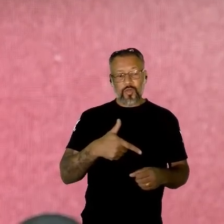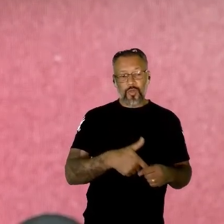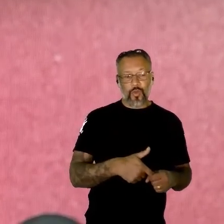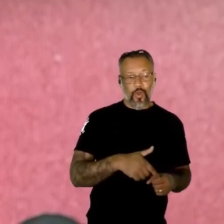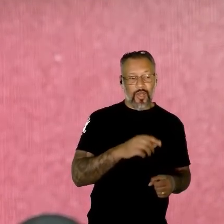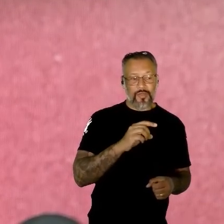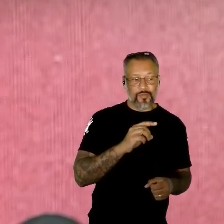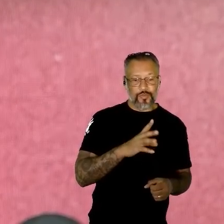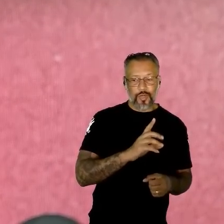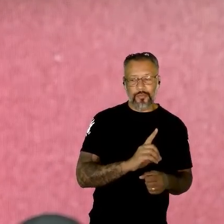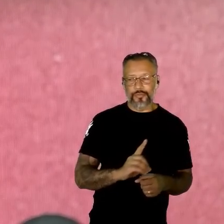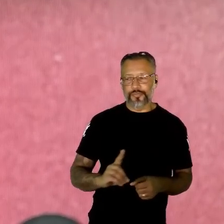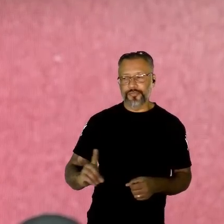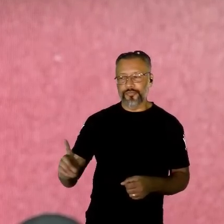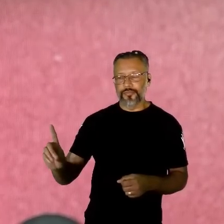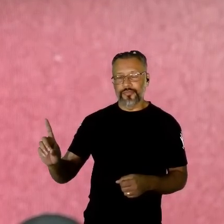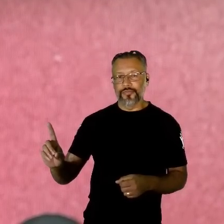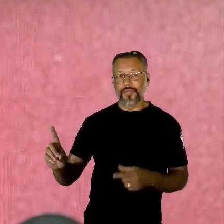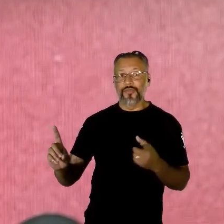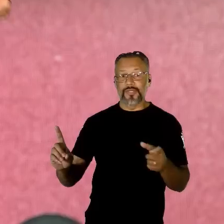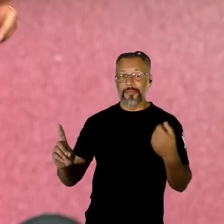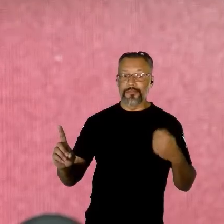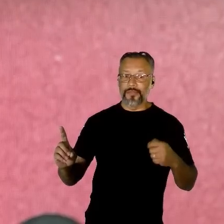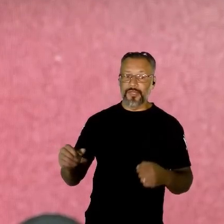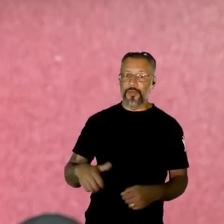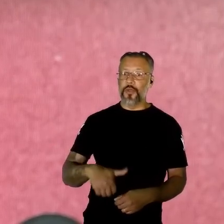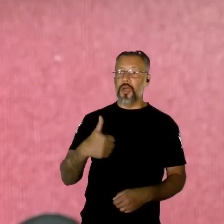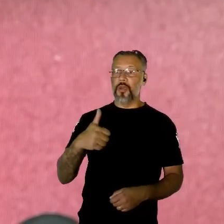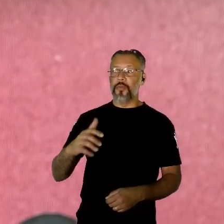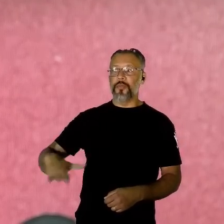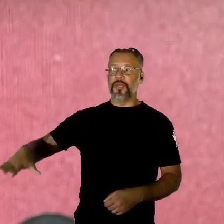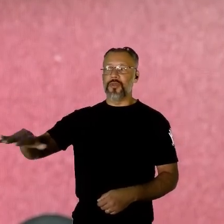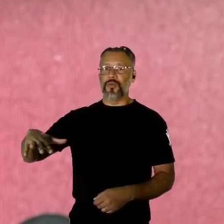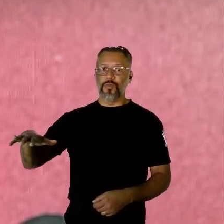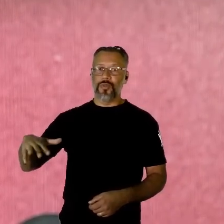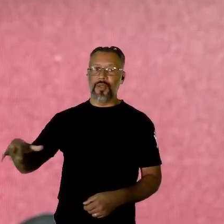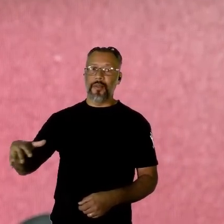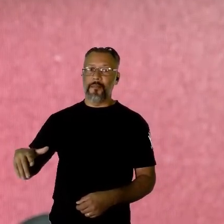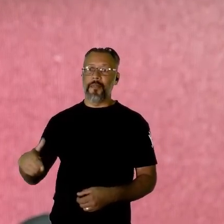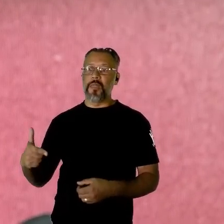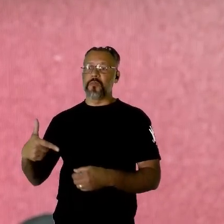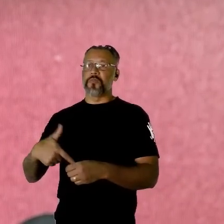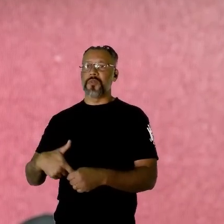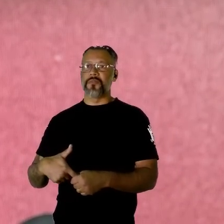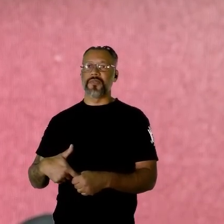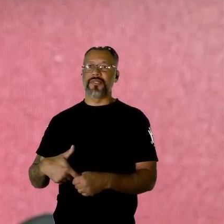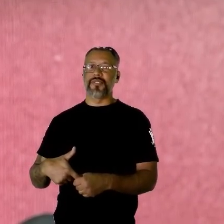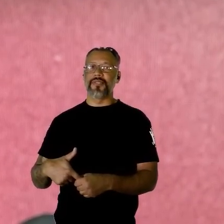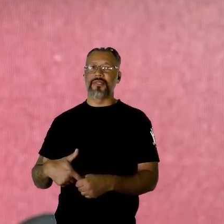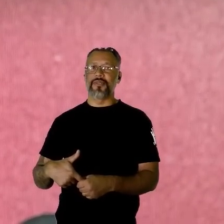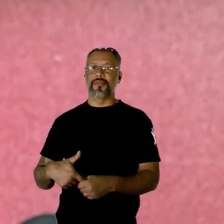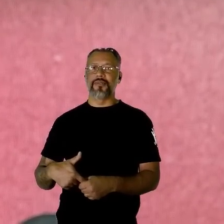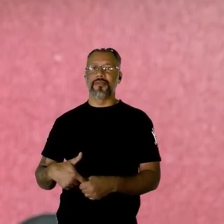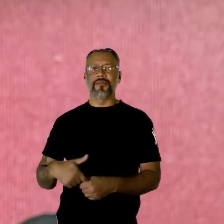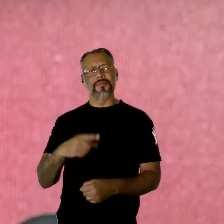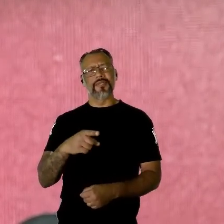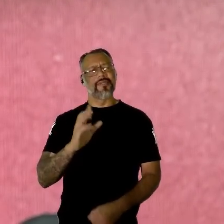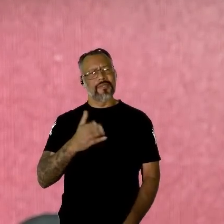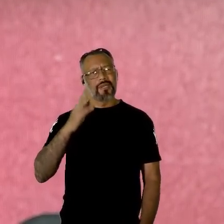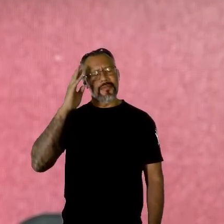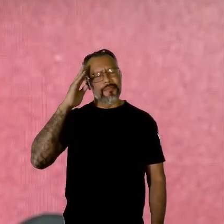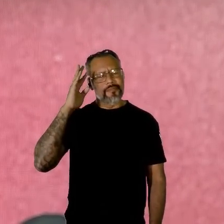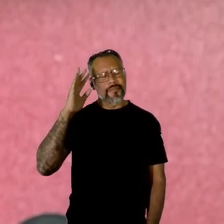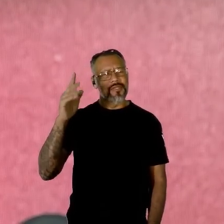ele tem que ser no primeiro posto se for no segundo já não chega agora você já imaginou